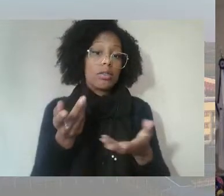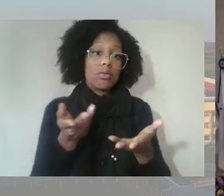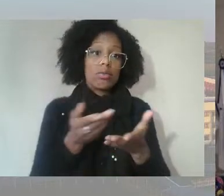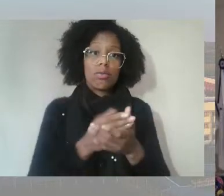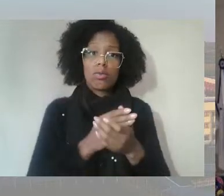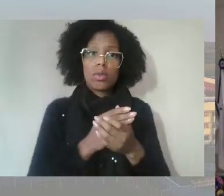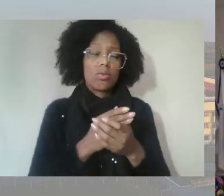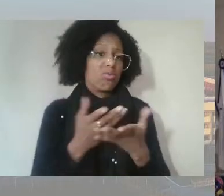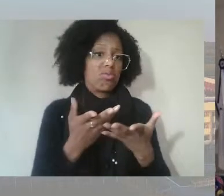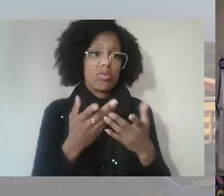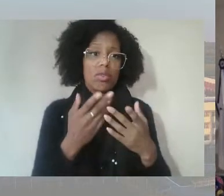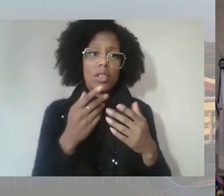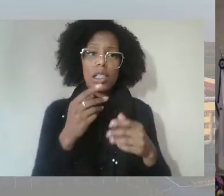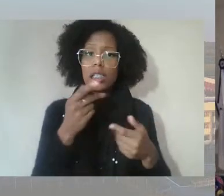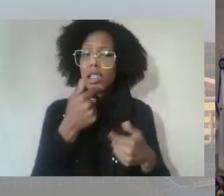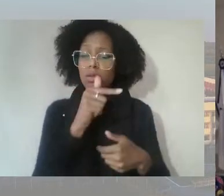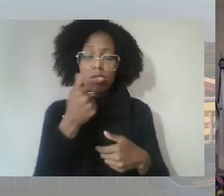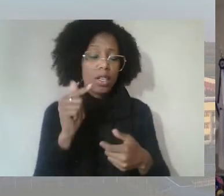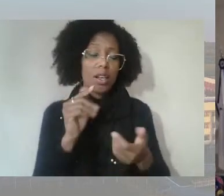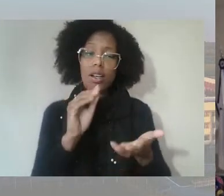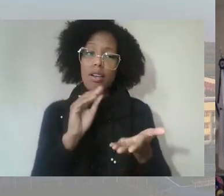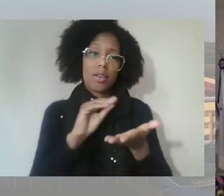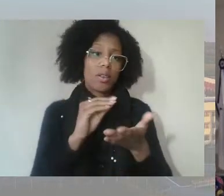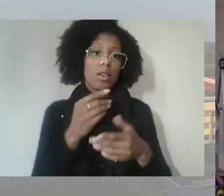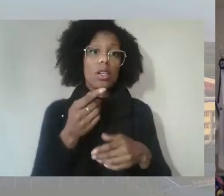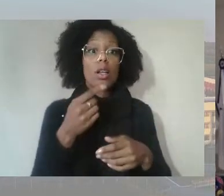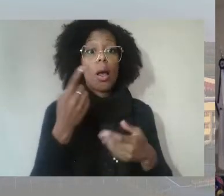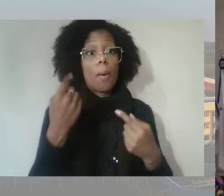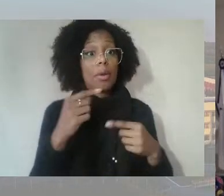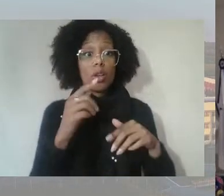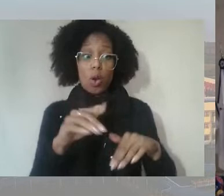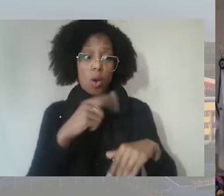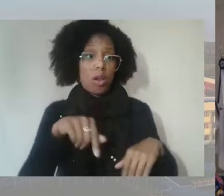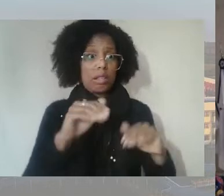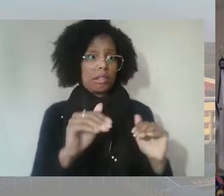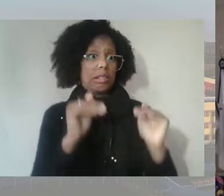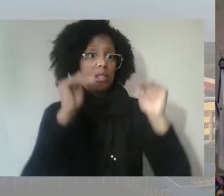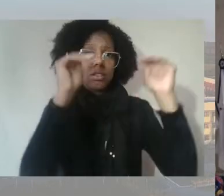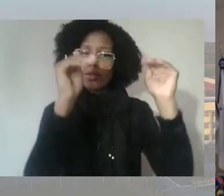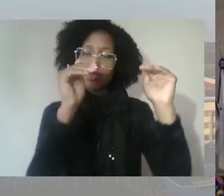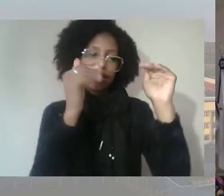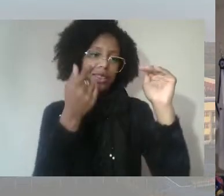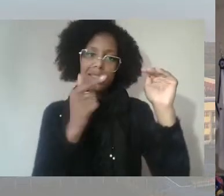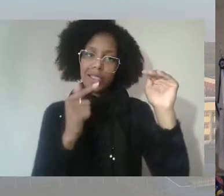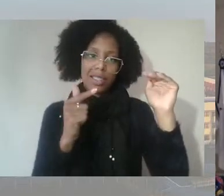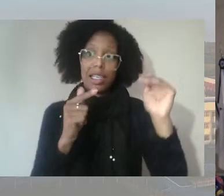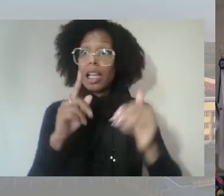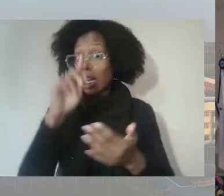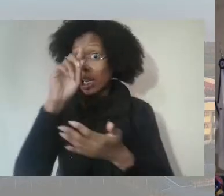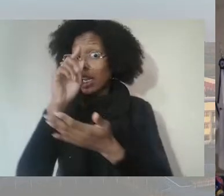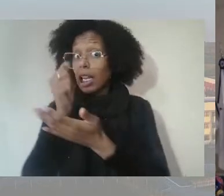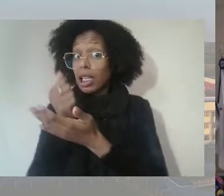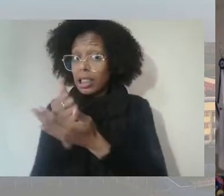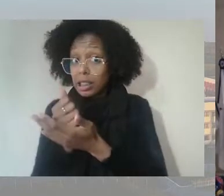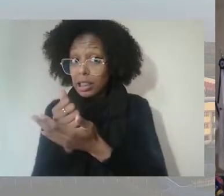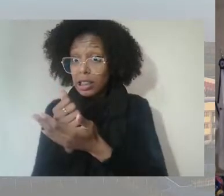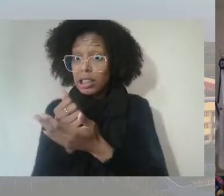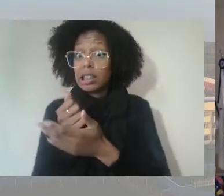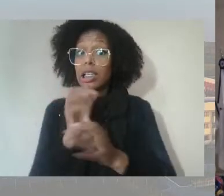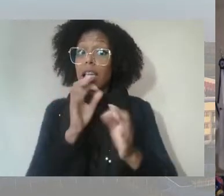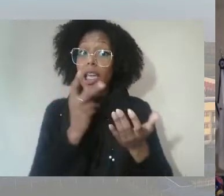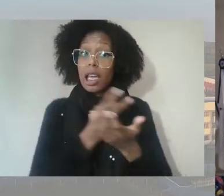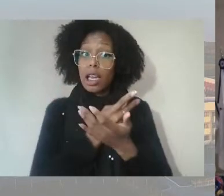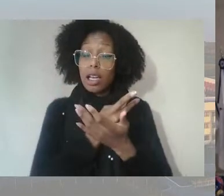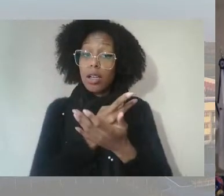nenhuma criminalização. Primeiro, porque nós não temos autoridade para criminalizar nada. Quem tem que decidir se foi um crime cometido ou não, isso